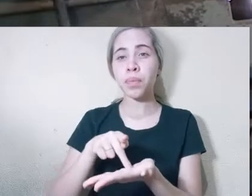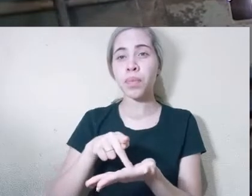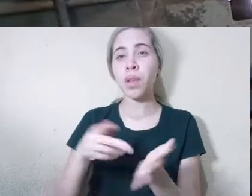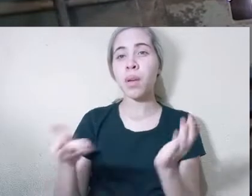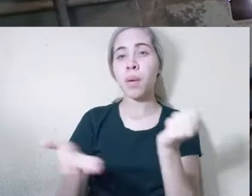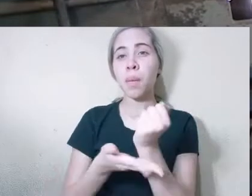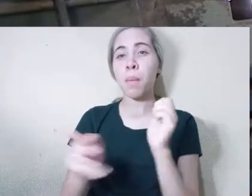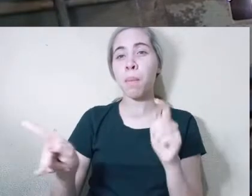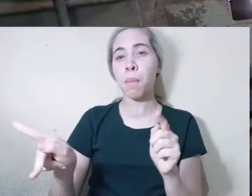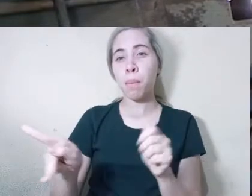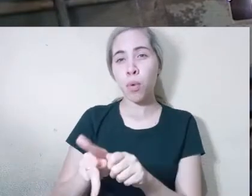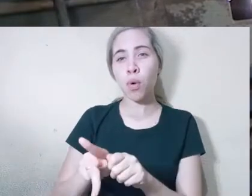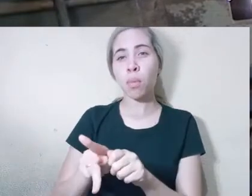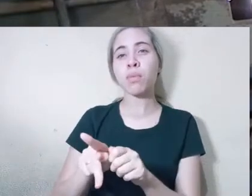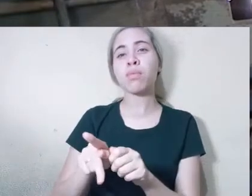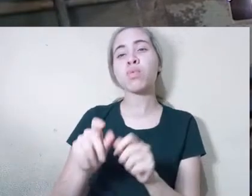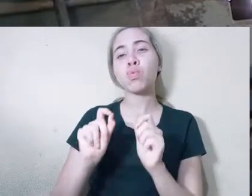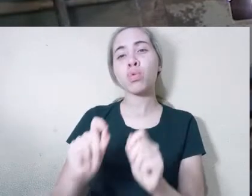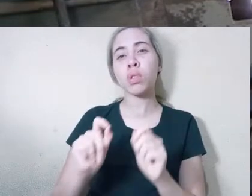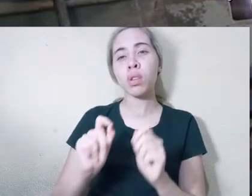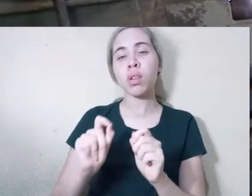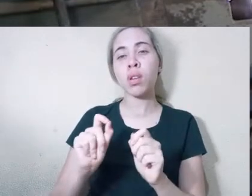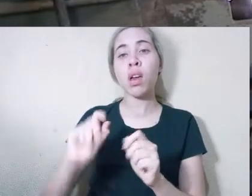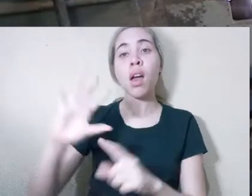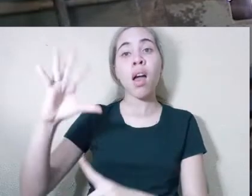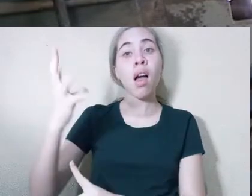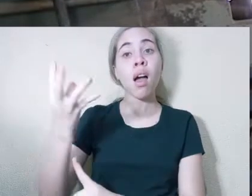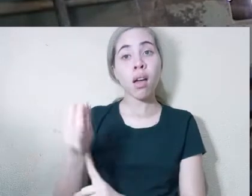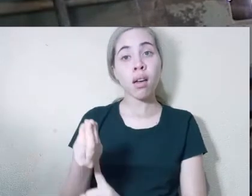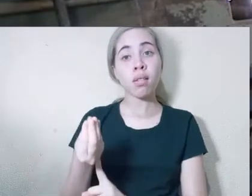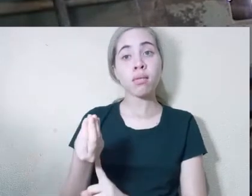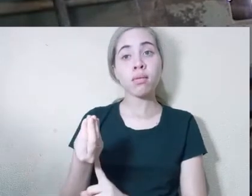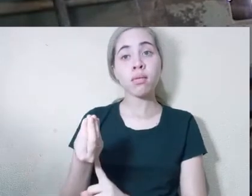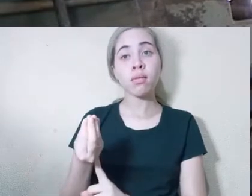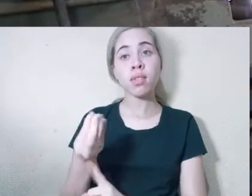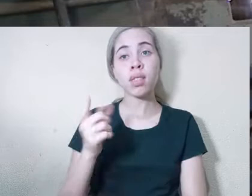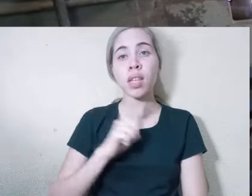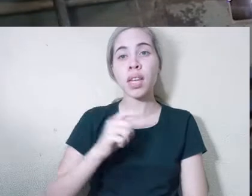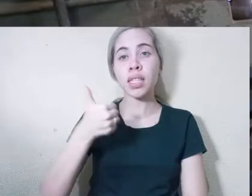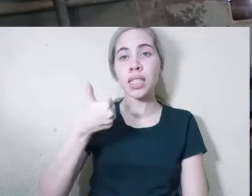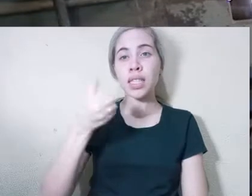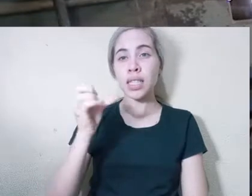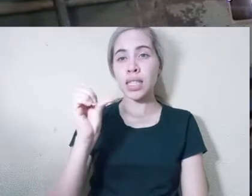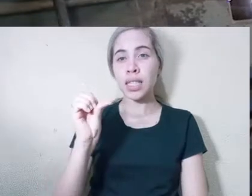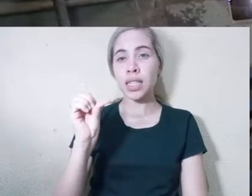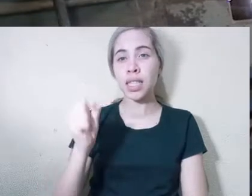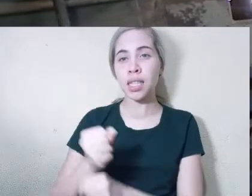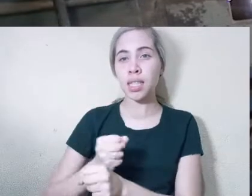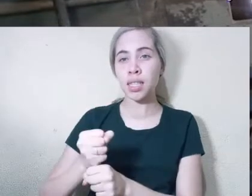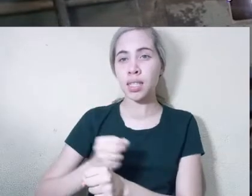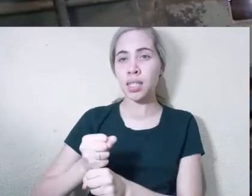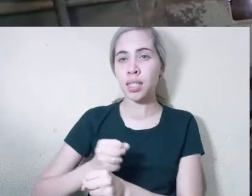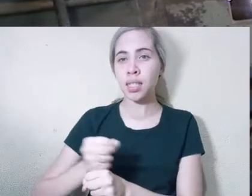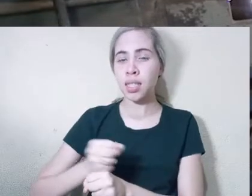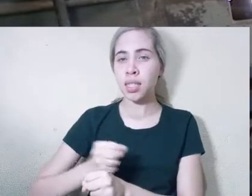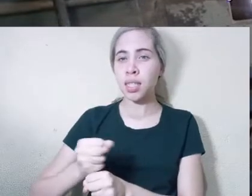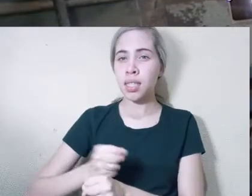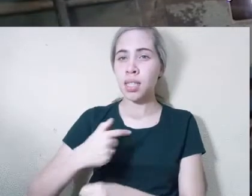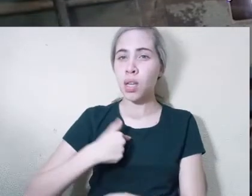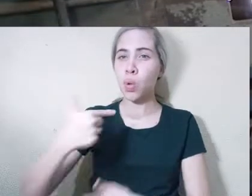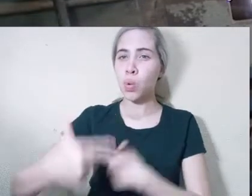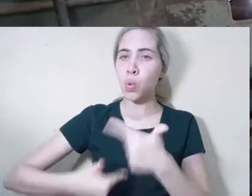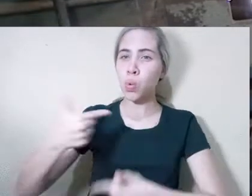essa parte da arte, né, que eu já tenho bastante, 16 anos que eu trabalho, foi